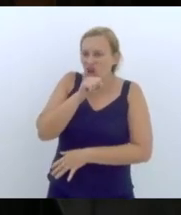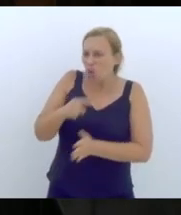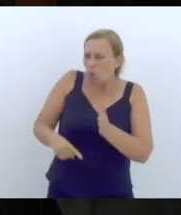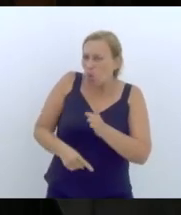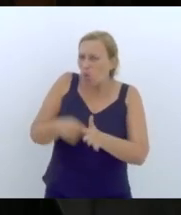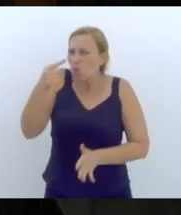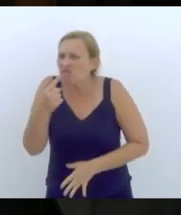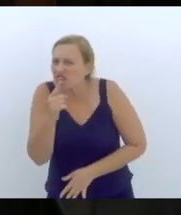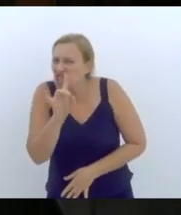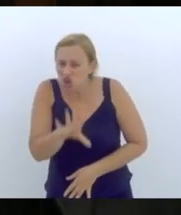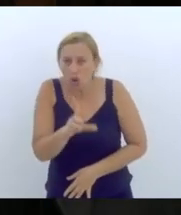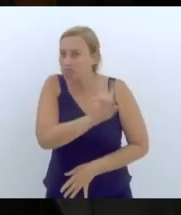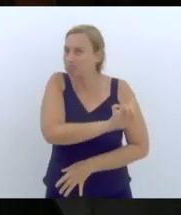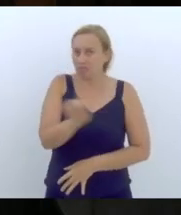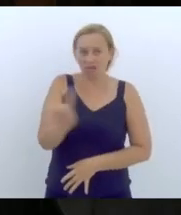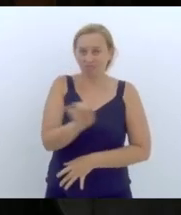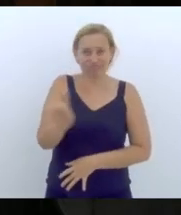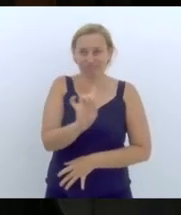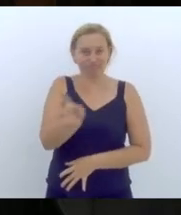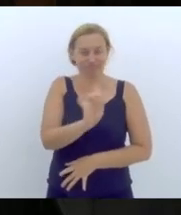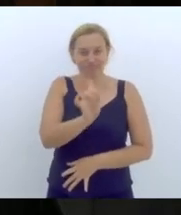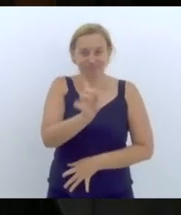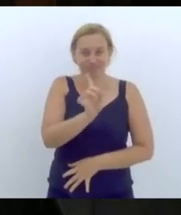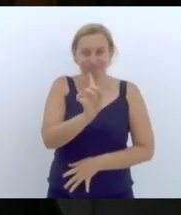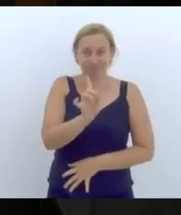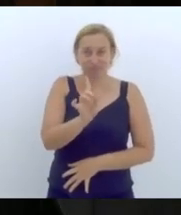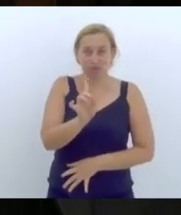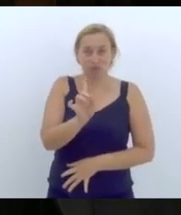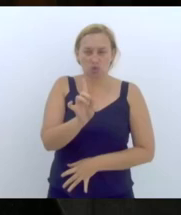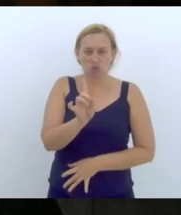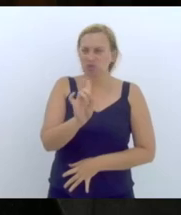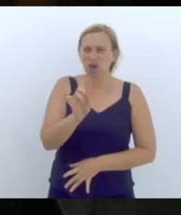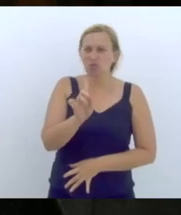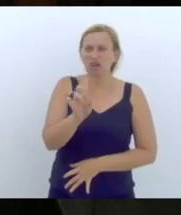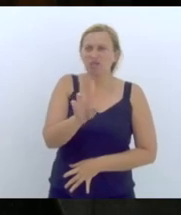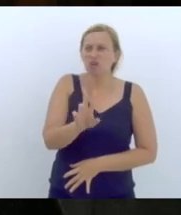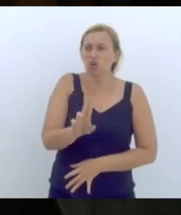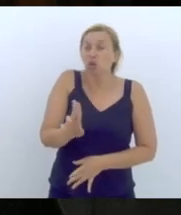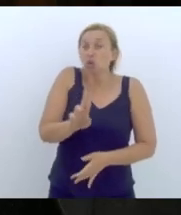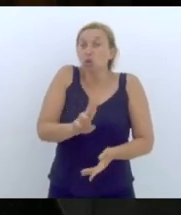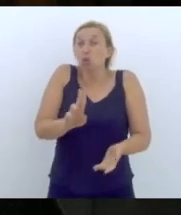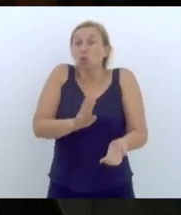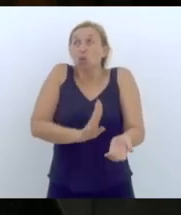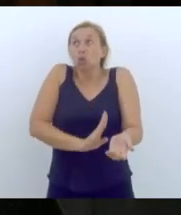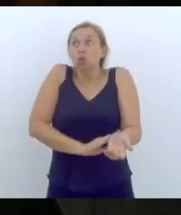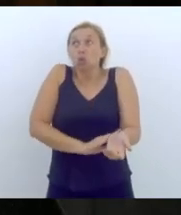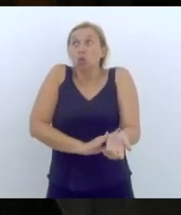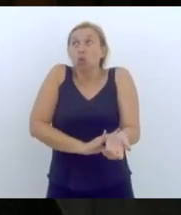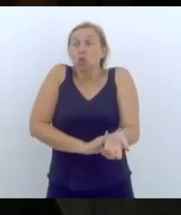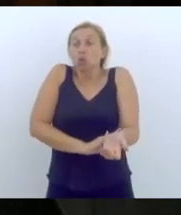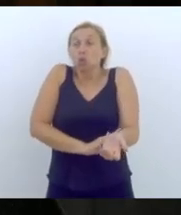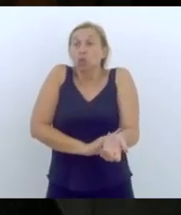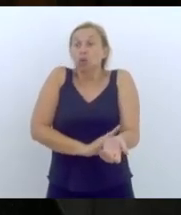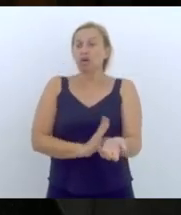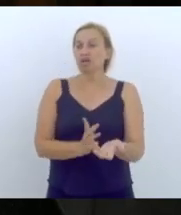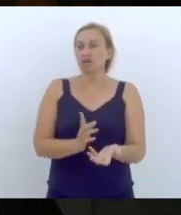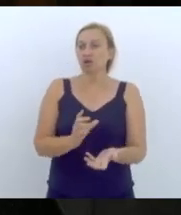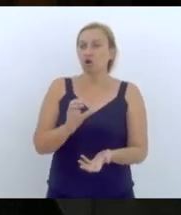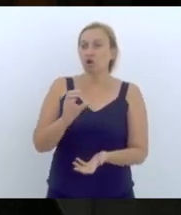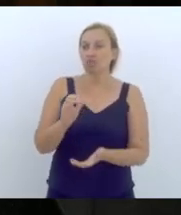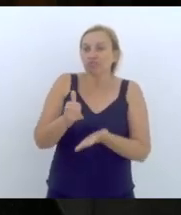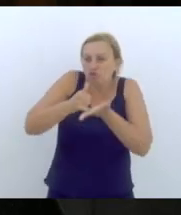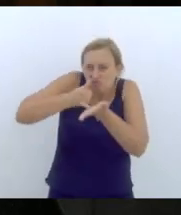vez. Não estava sob efeito barbitúrico. Estava sob efeito de